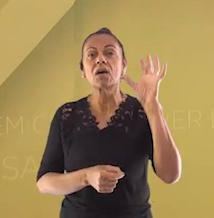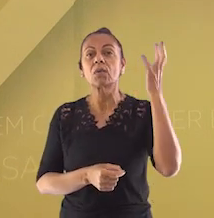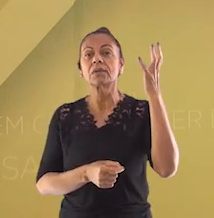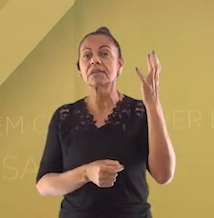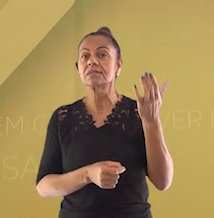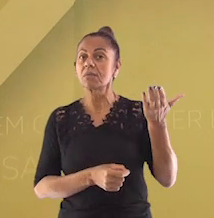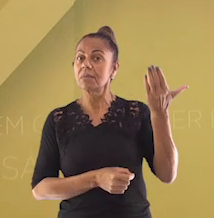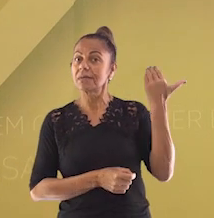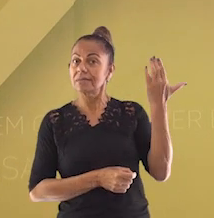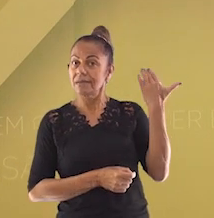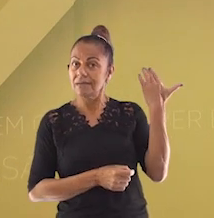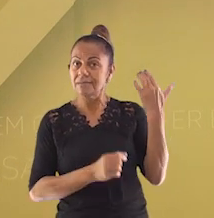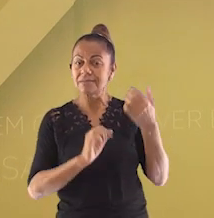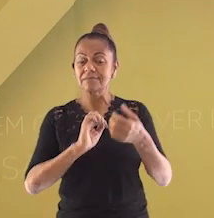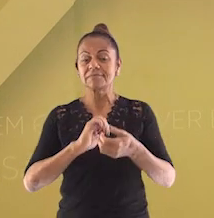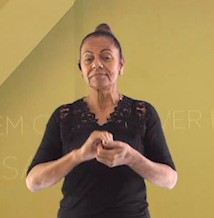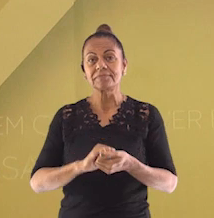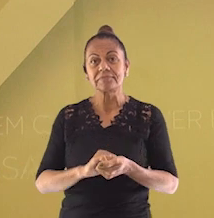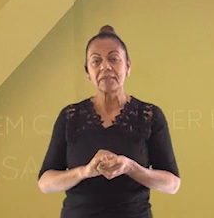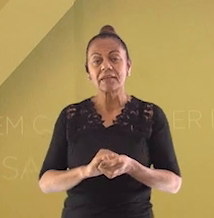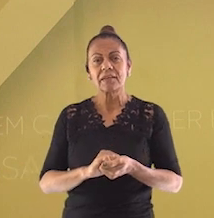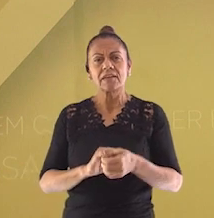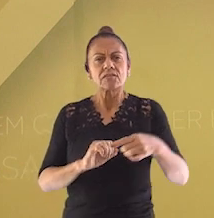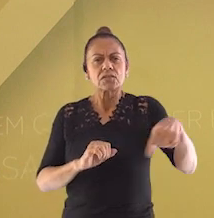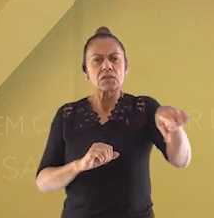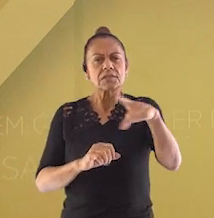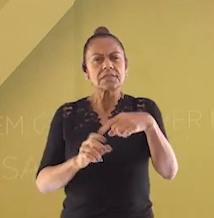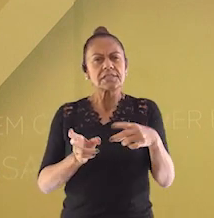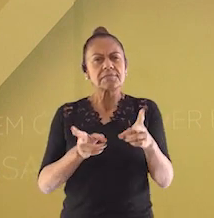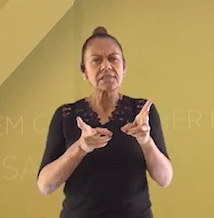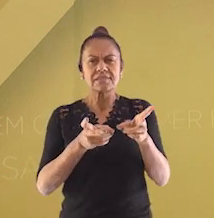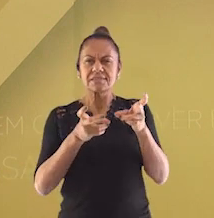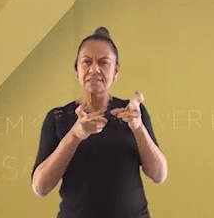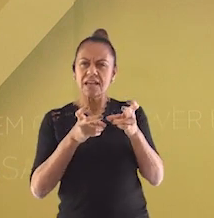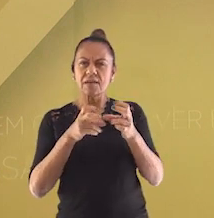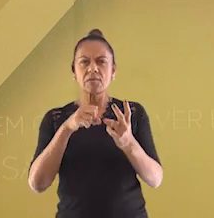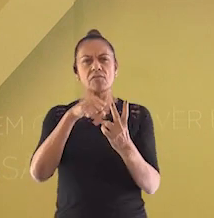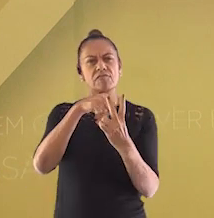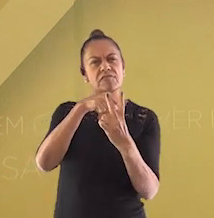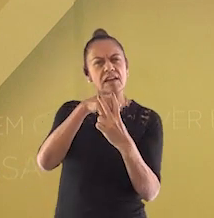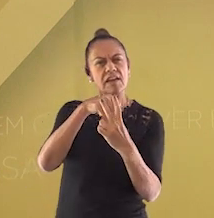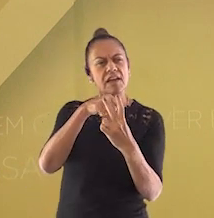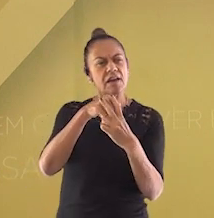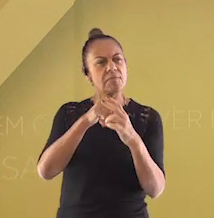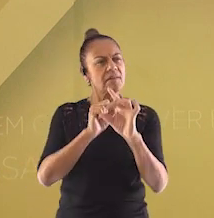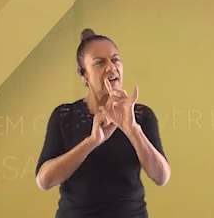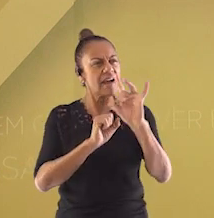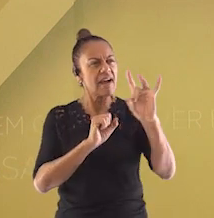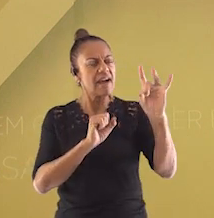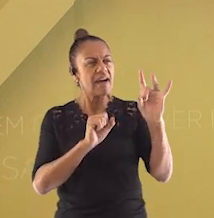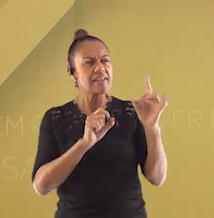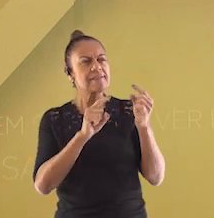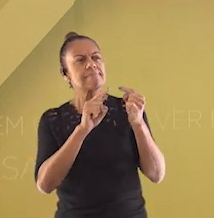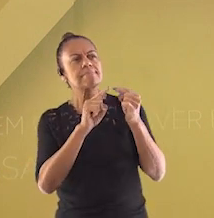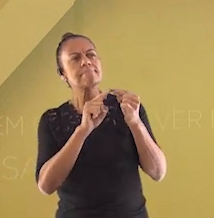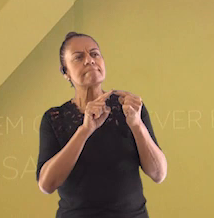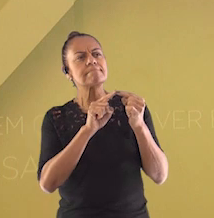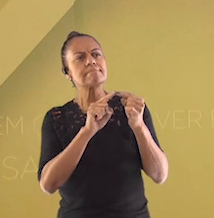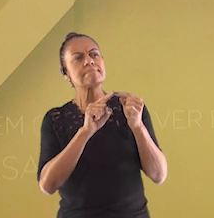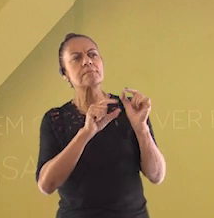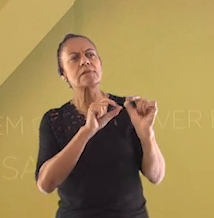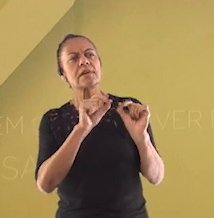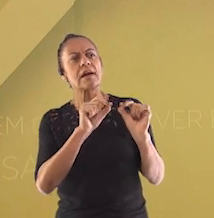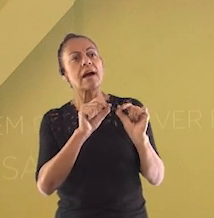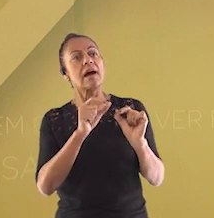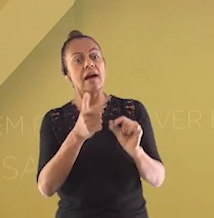vermelho e todos no passado simples Além disso conseguem perceber o que todos esses verbos têm em